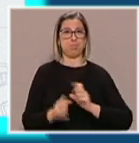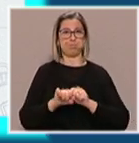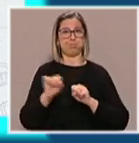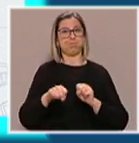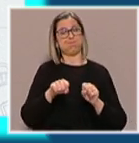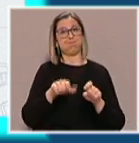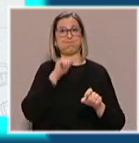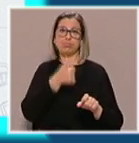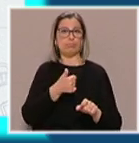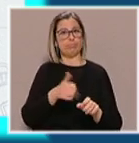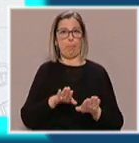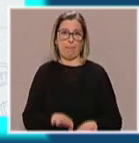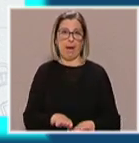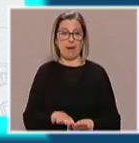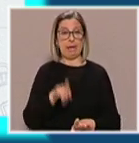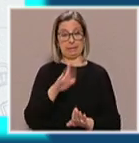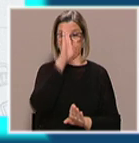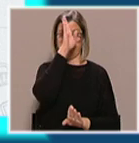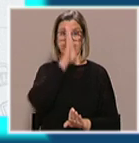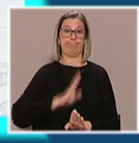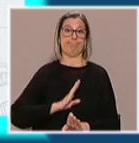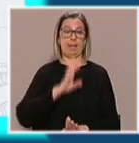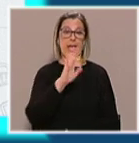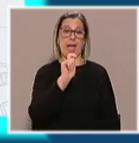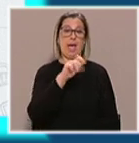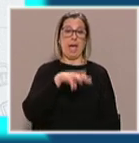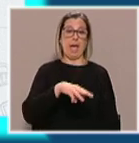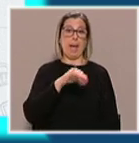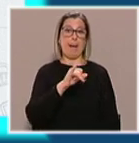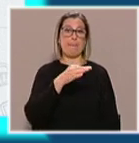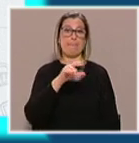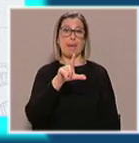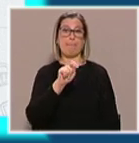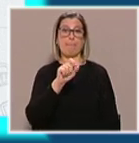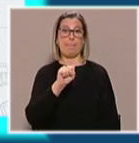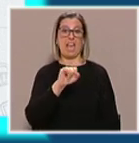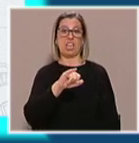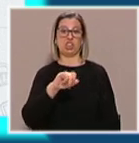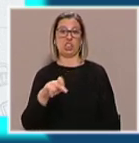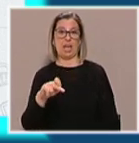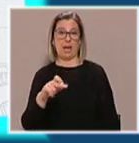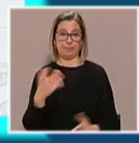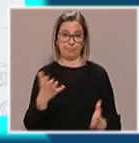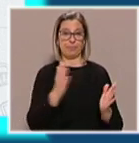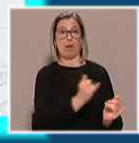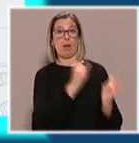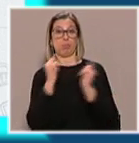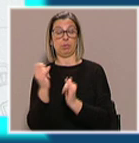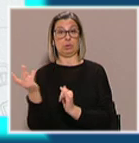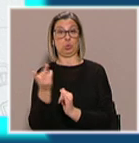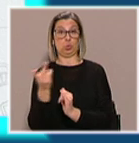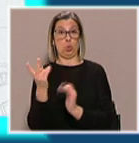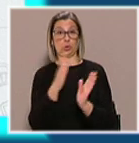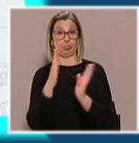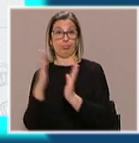nós damos o nome de hemiplegia. Nas outras duas situações, temos uma lesão decorrente das